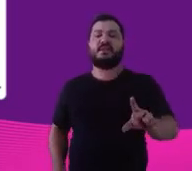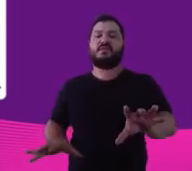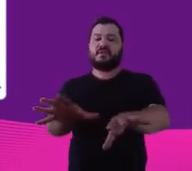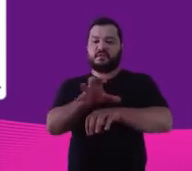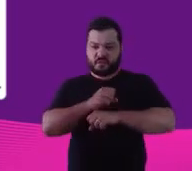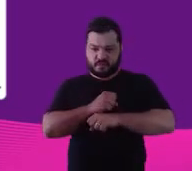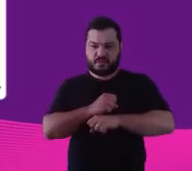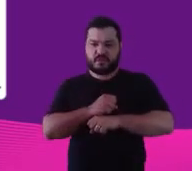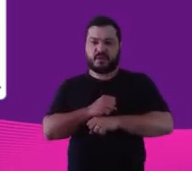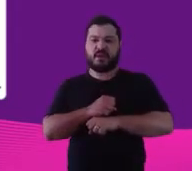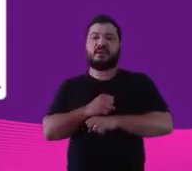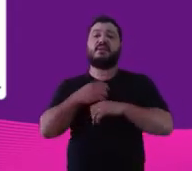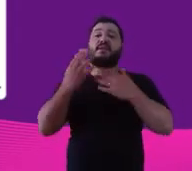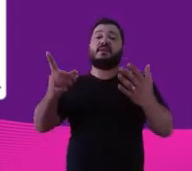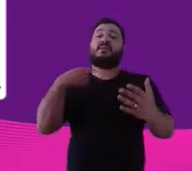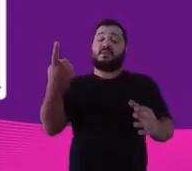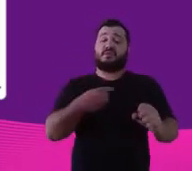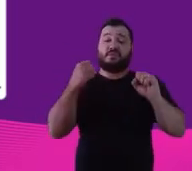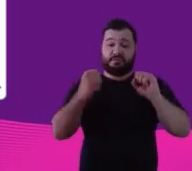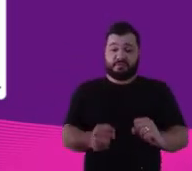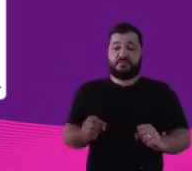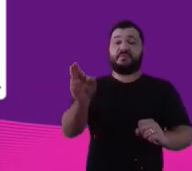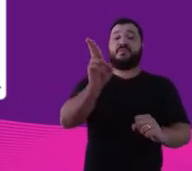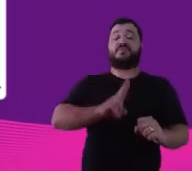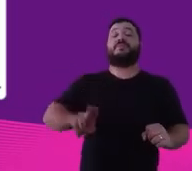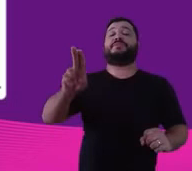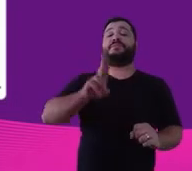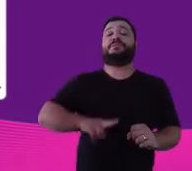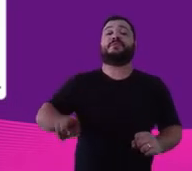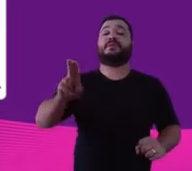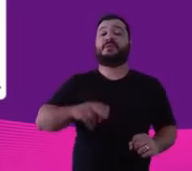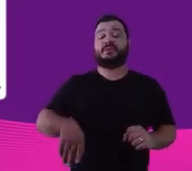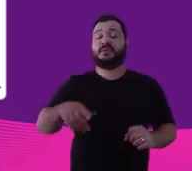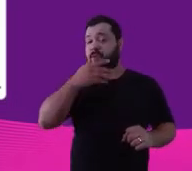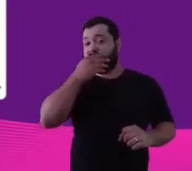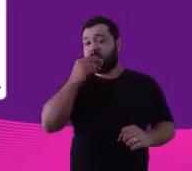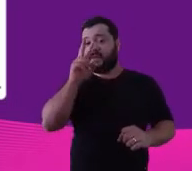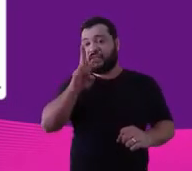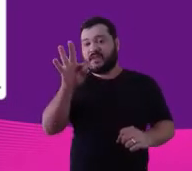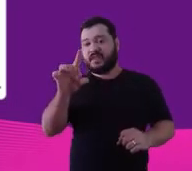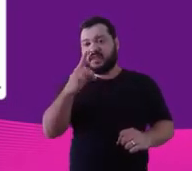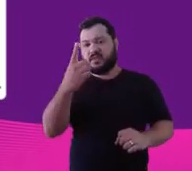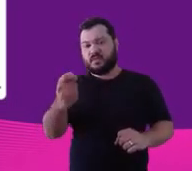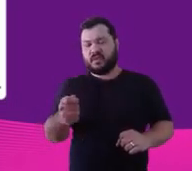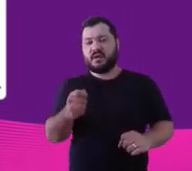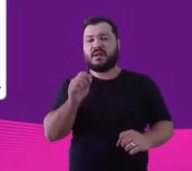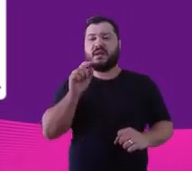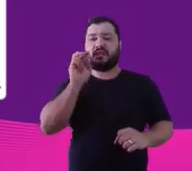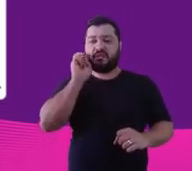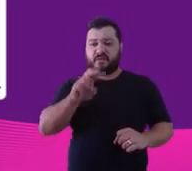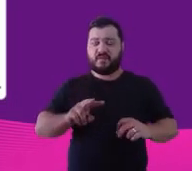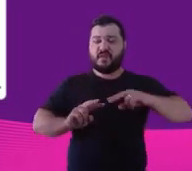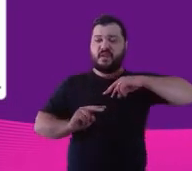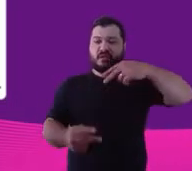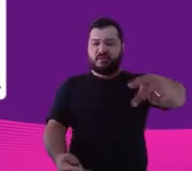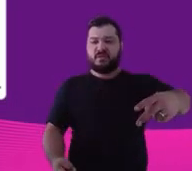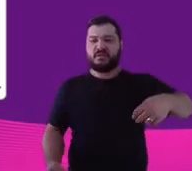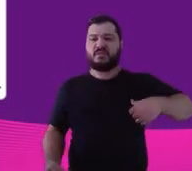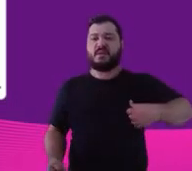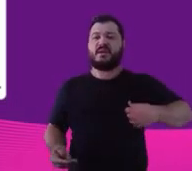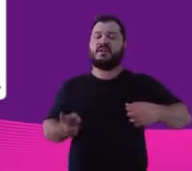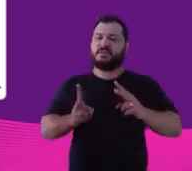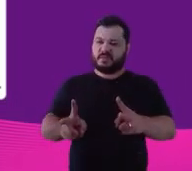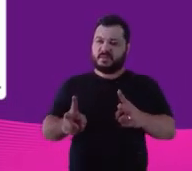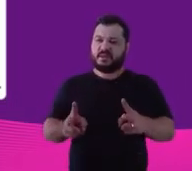a conitec a gente pode utilizar e o grau de evidência do CTB é de um ar você vem aqui com o chocolate O Confronto